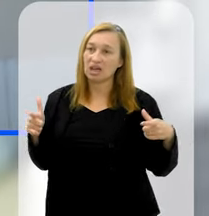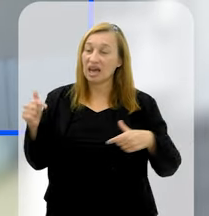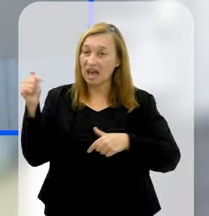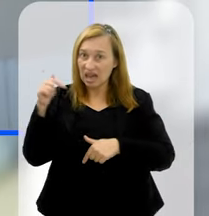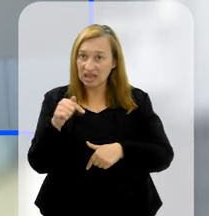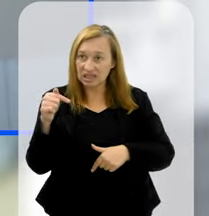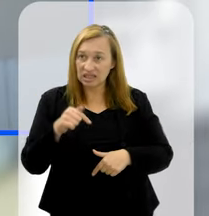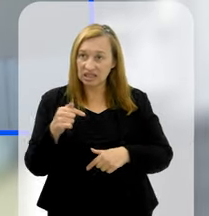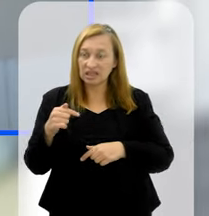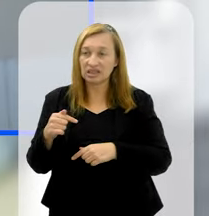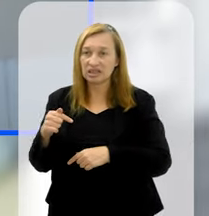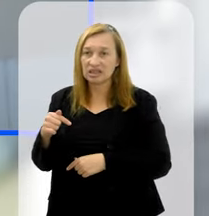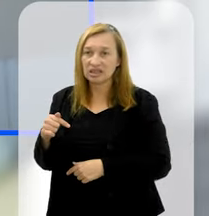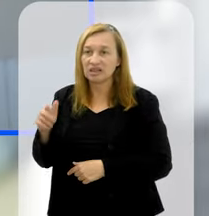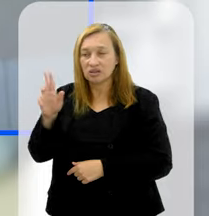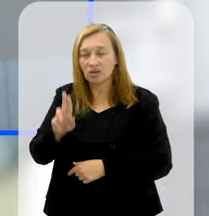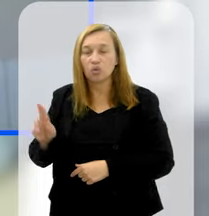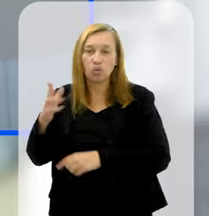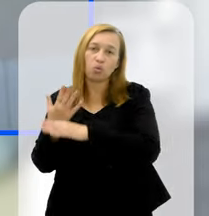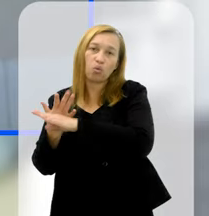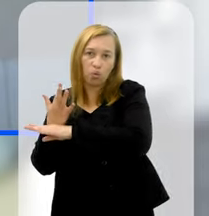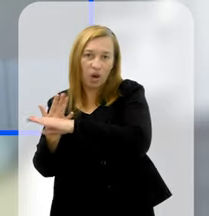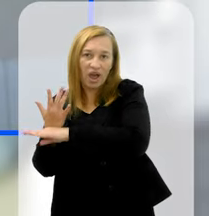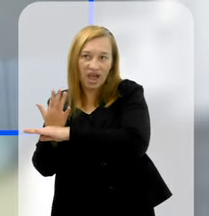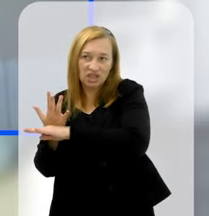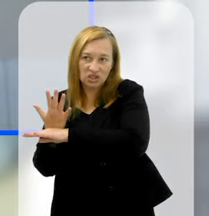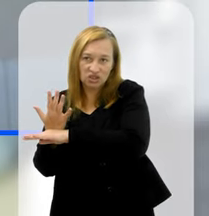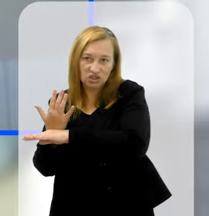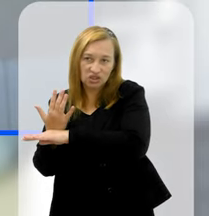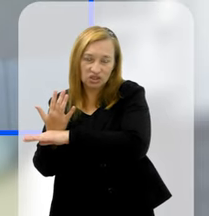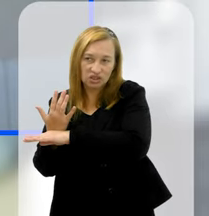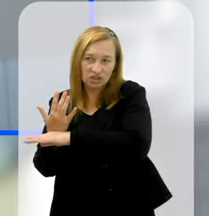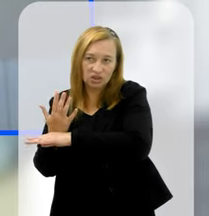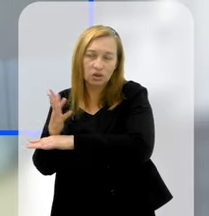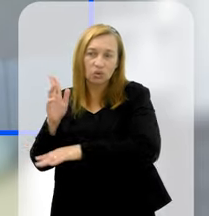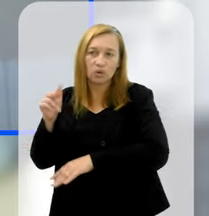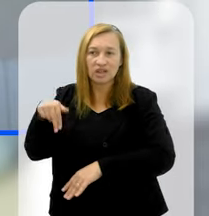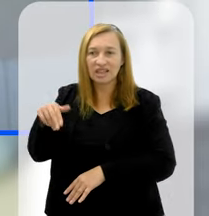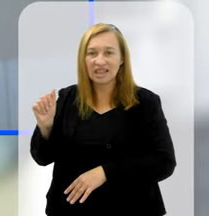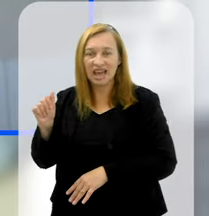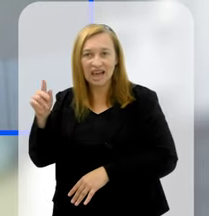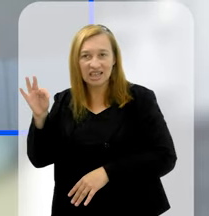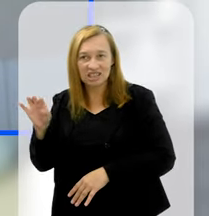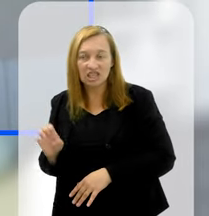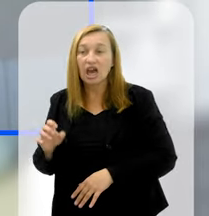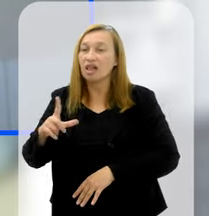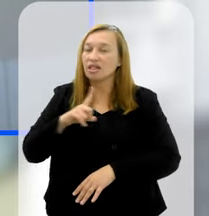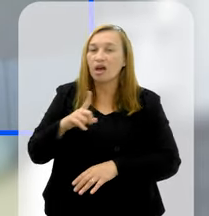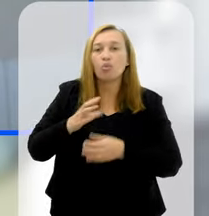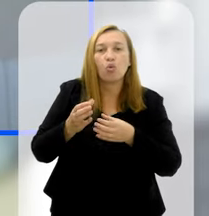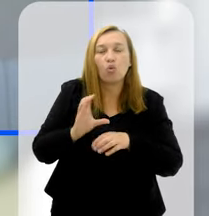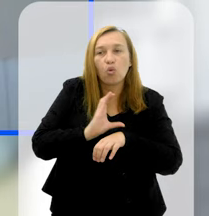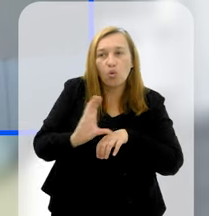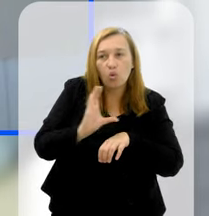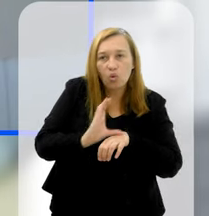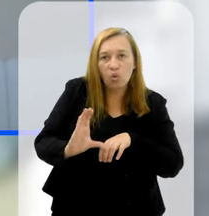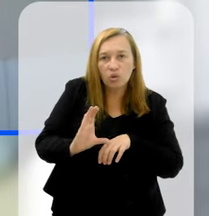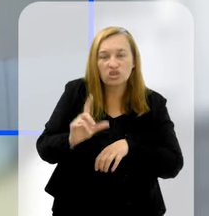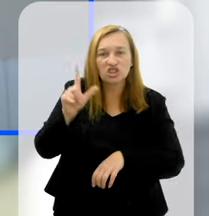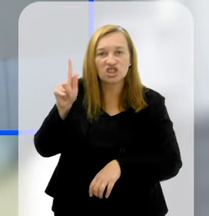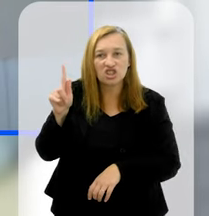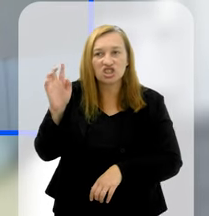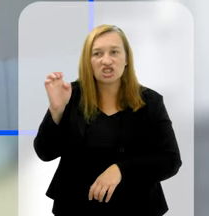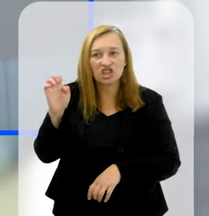muito intensa. Aqui na nossa UERJ, né, na nossa UNAT, nós temos um curso de especialização